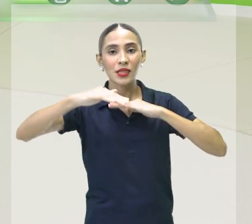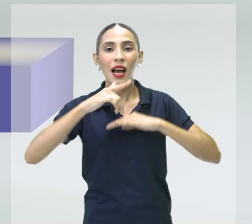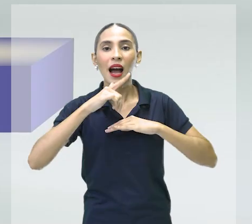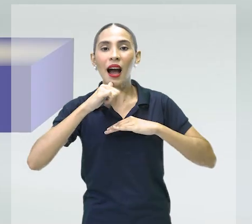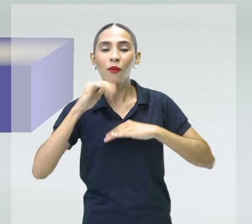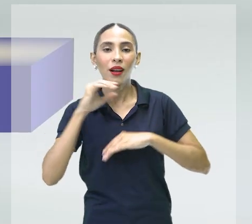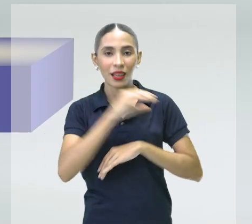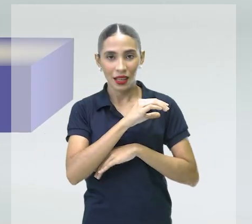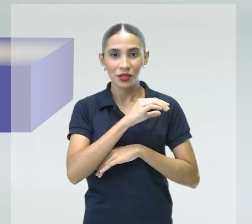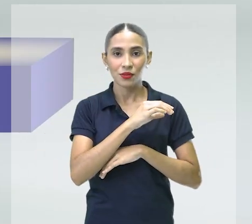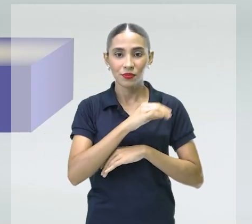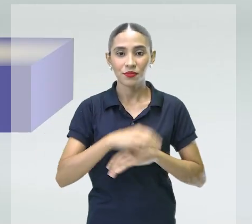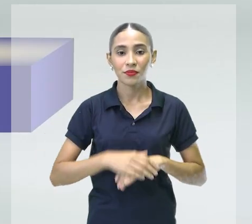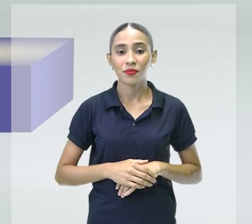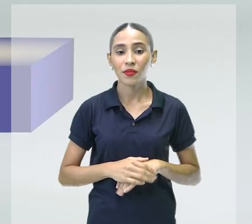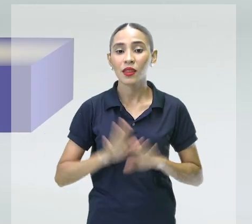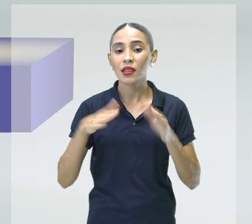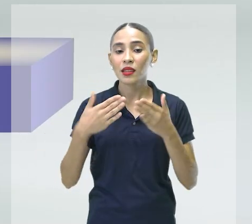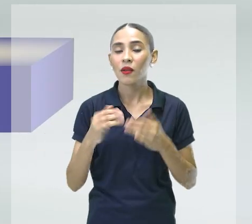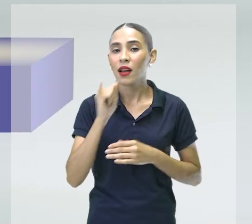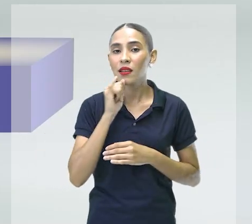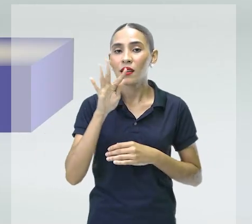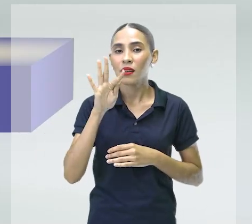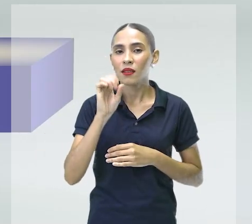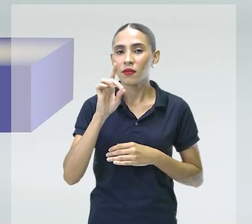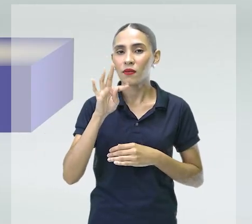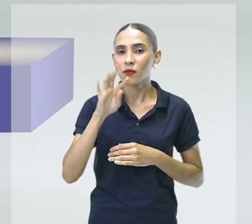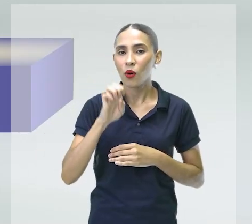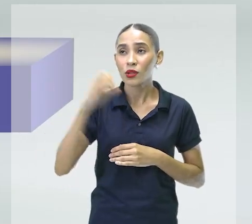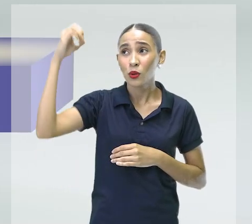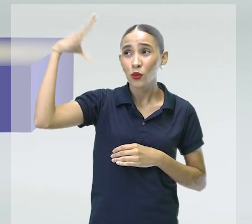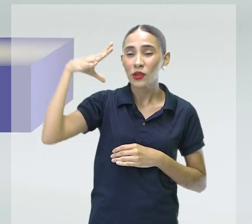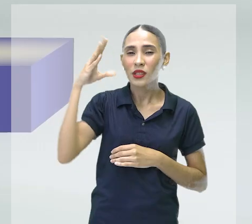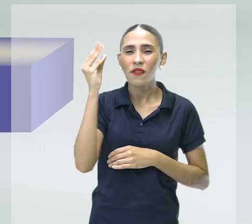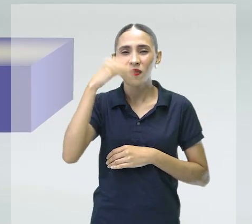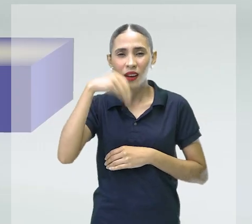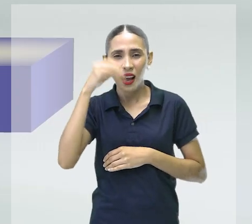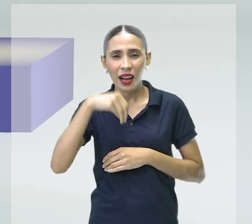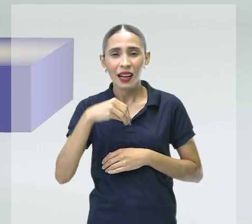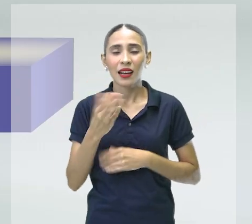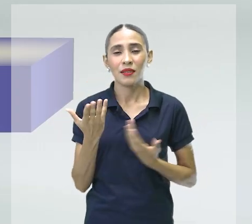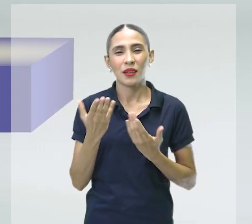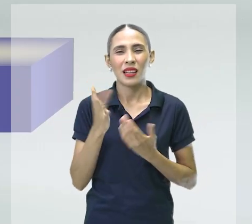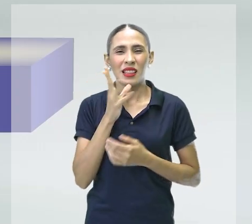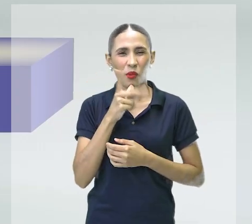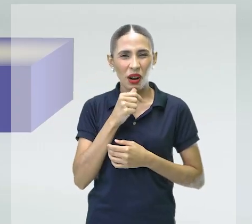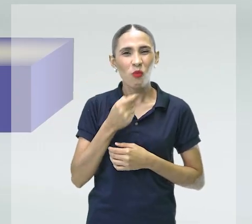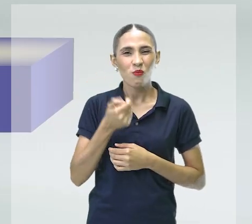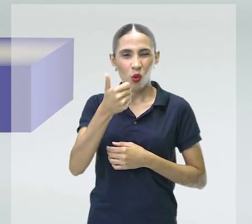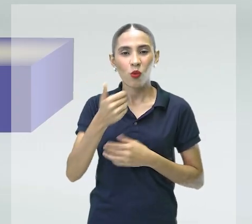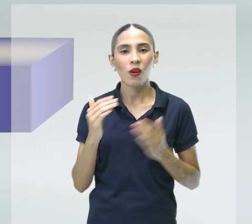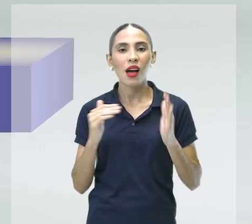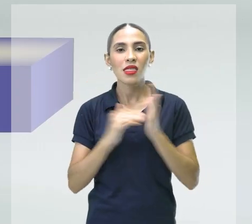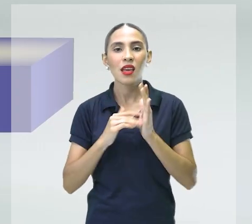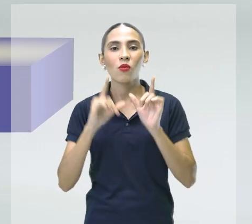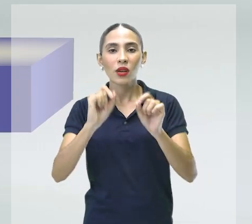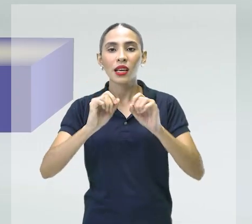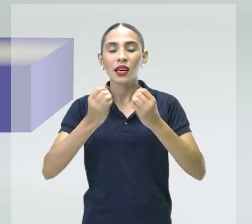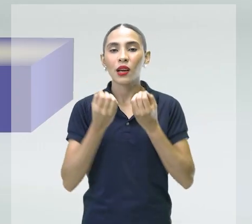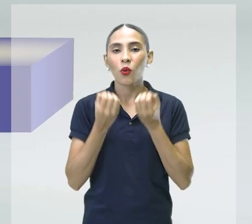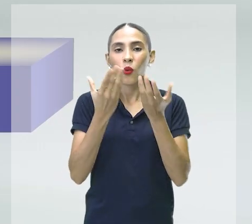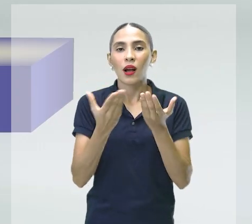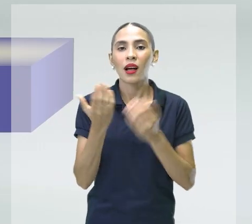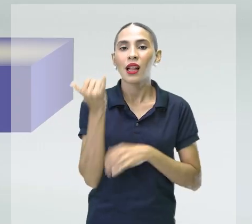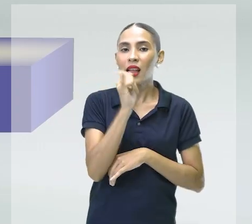quente. Para uma fonte de luz fraca, deveria levar um tempo considerável até ela ceder energia suficiente